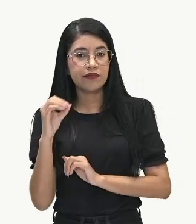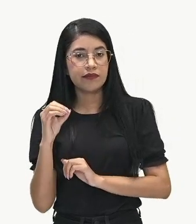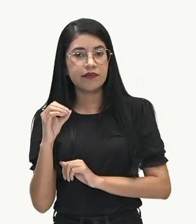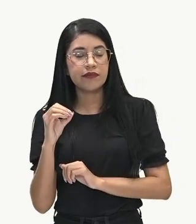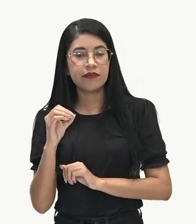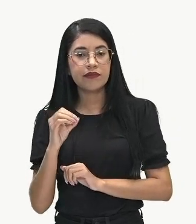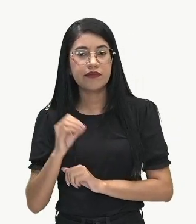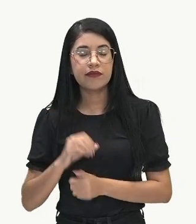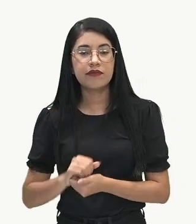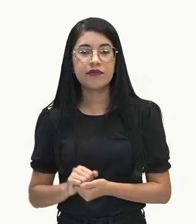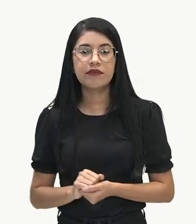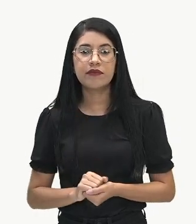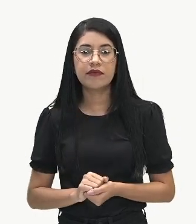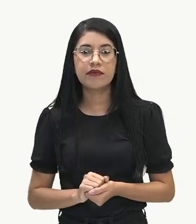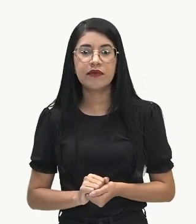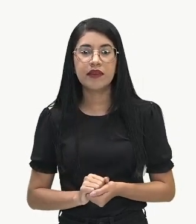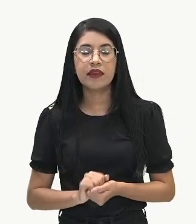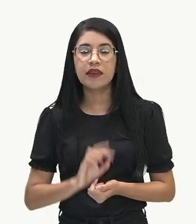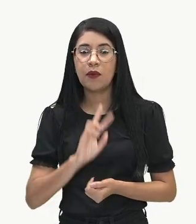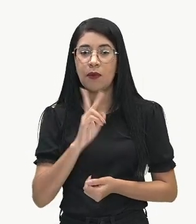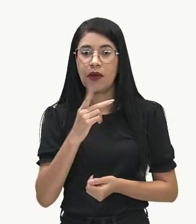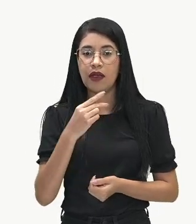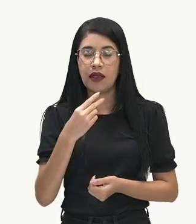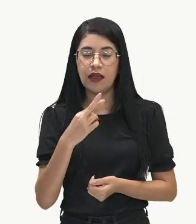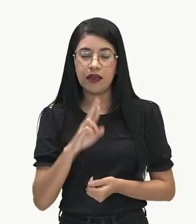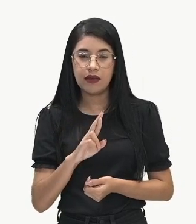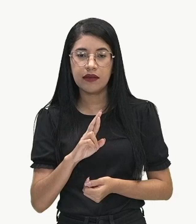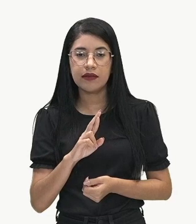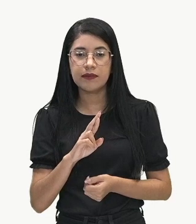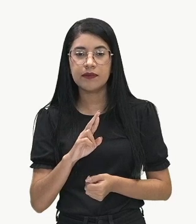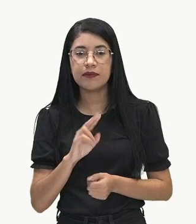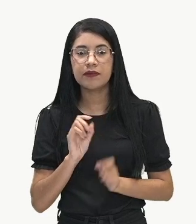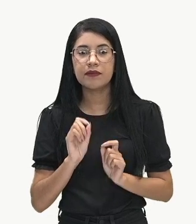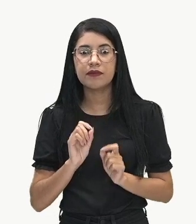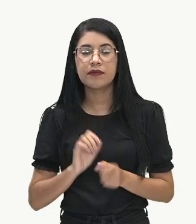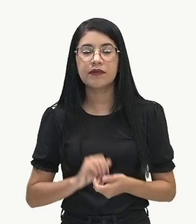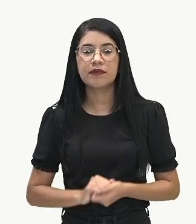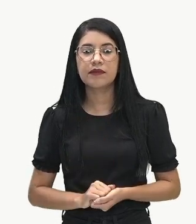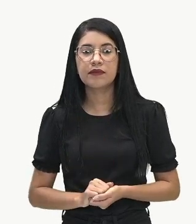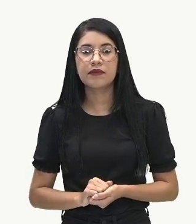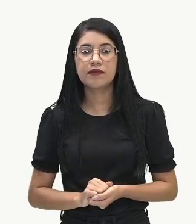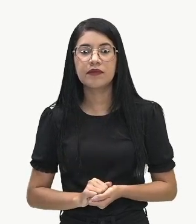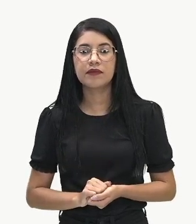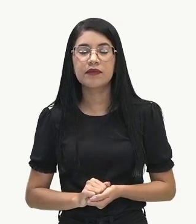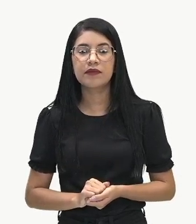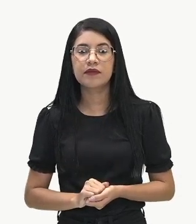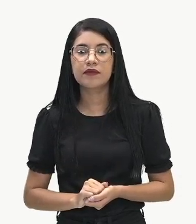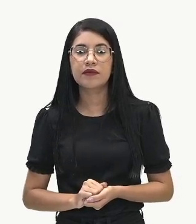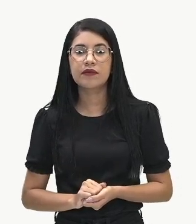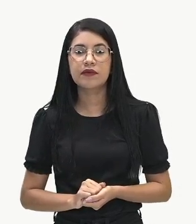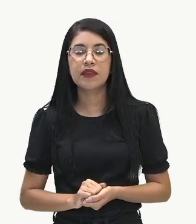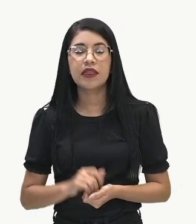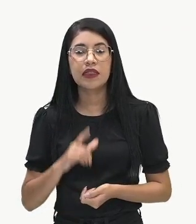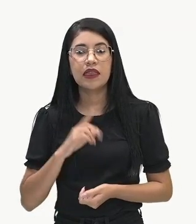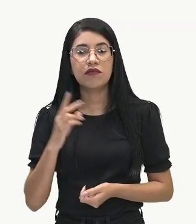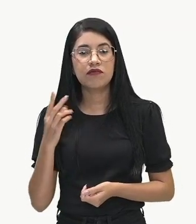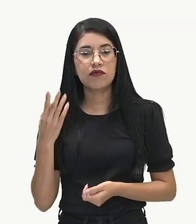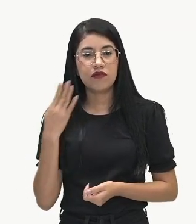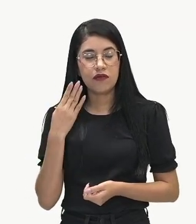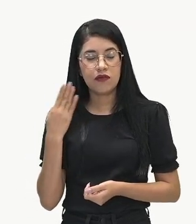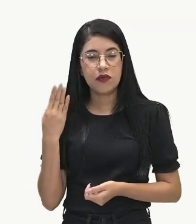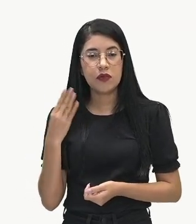aí a gente vai ter que a entalpia do reagente vai ser o quê? Nós temos aqui o valor de